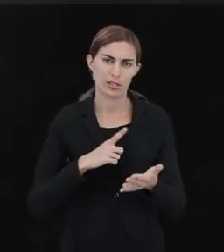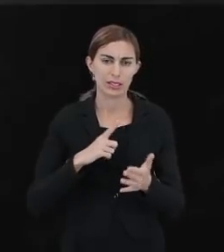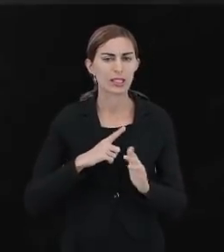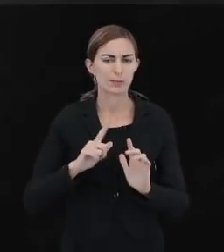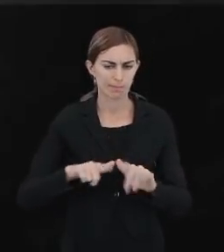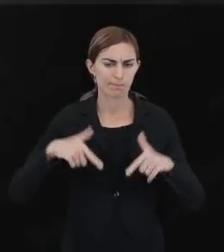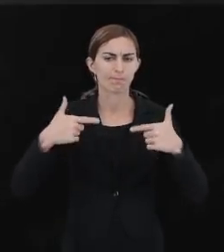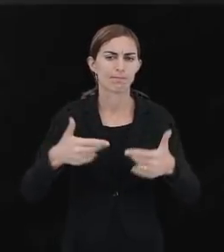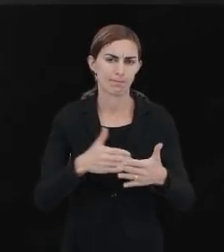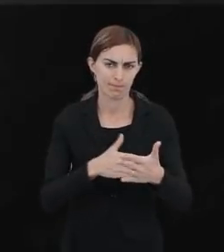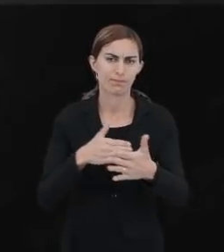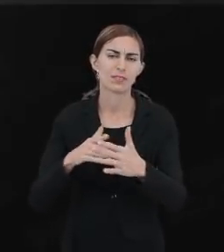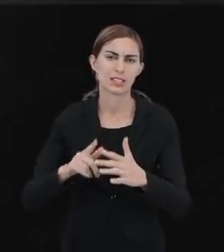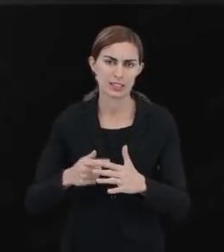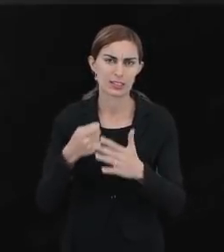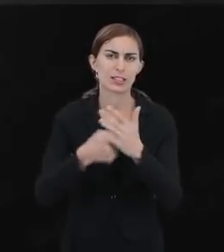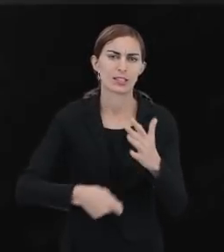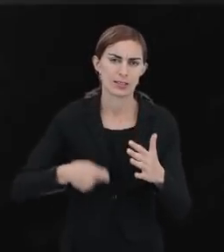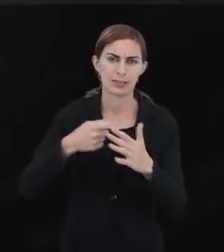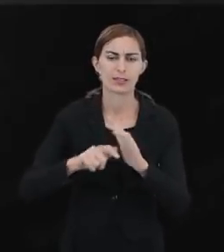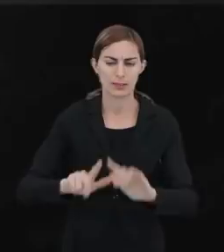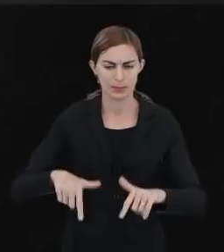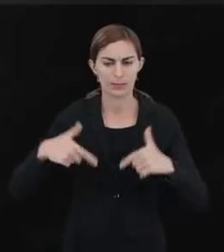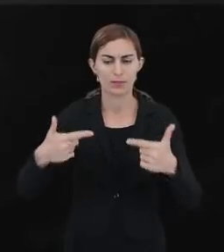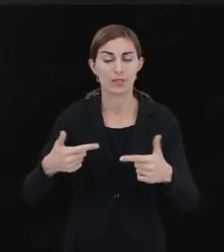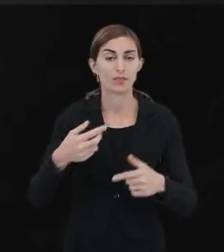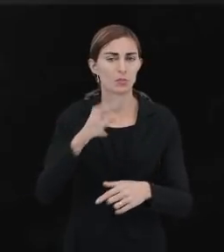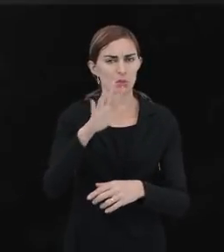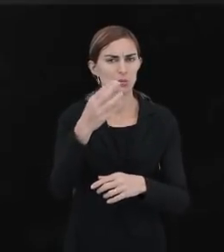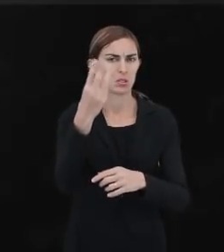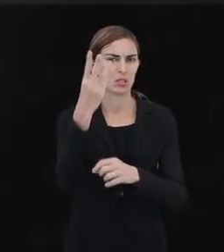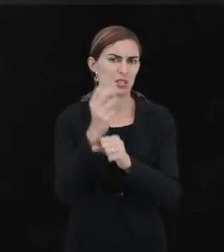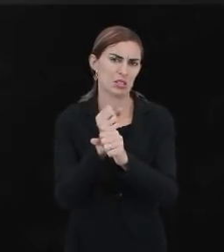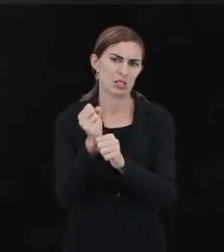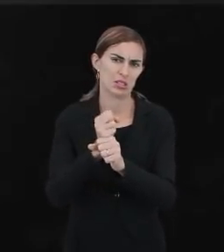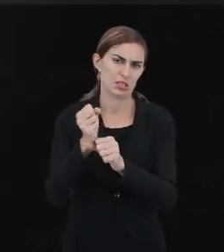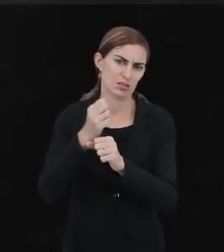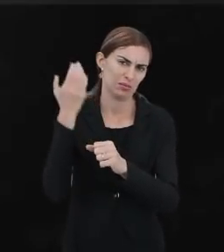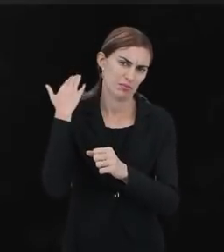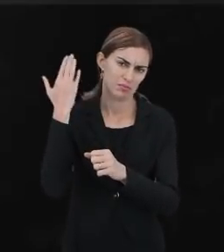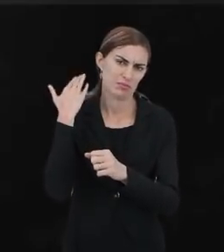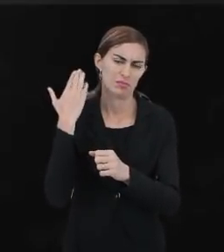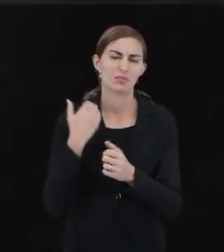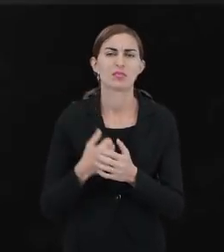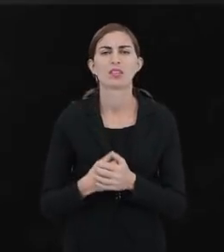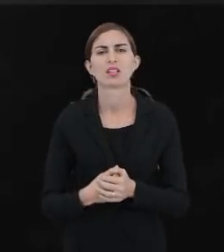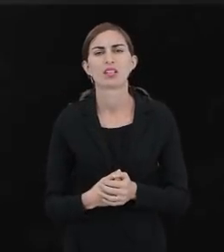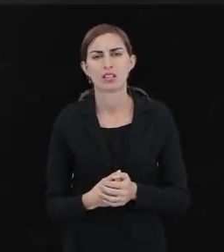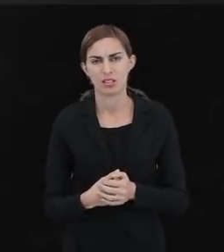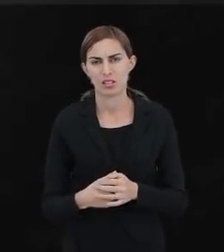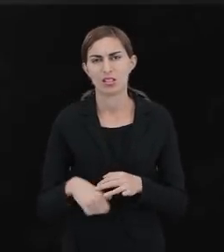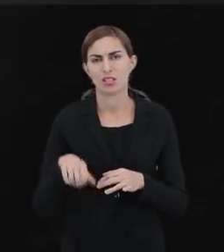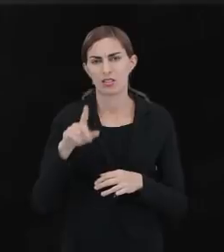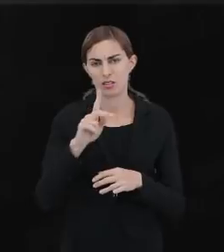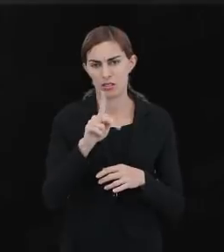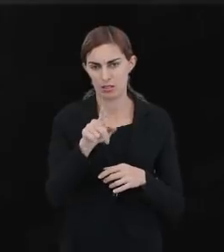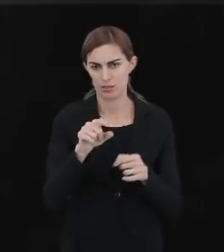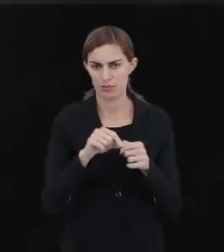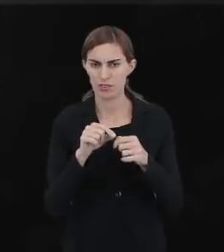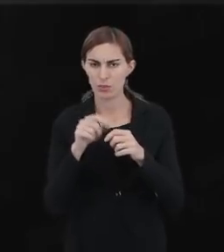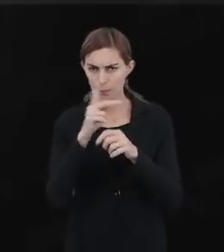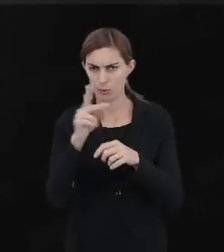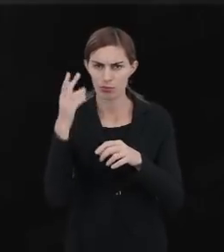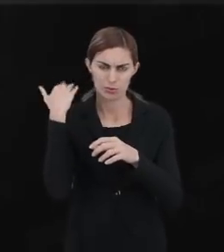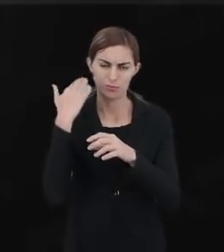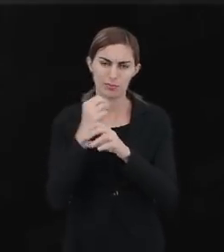tem um desafio muito grande eu acho que uns três anos atrás o processo antónio nóvoa na universidade de coimbra ele fez